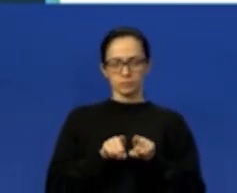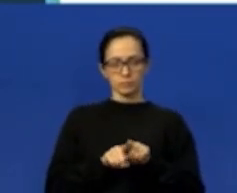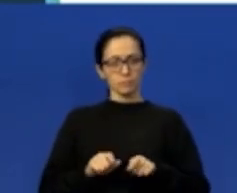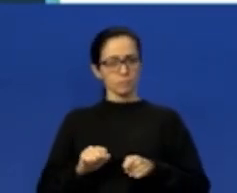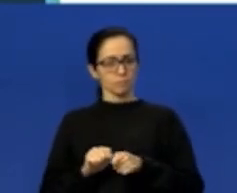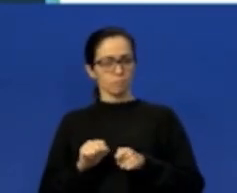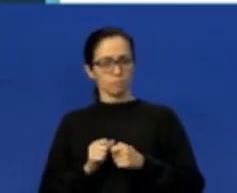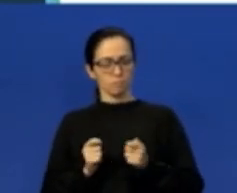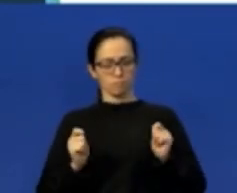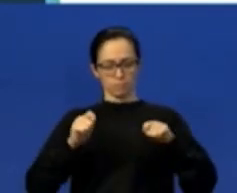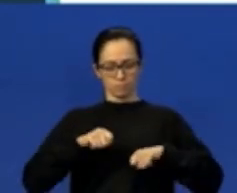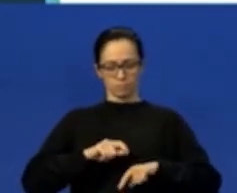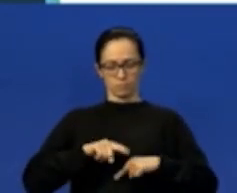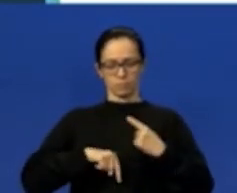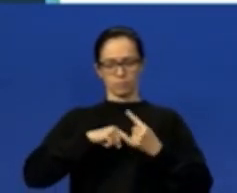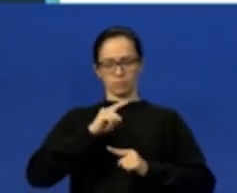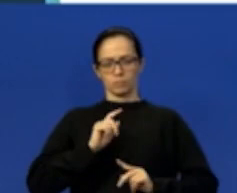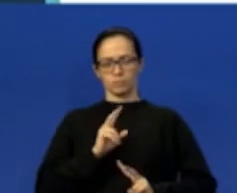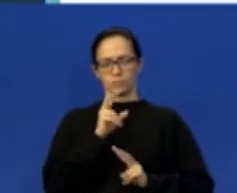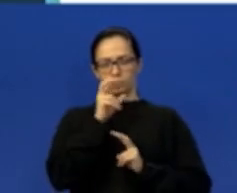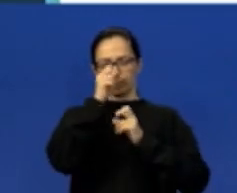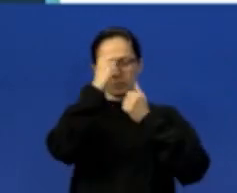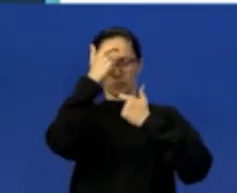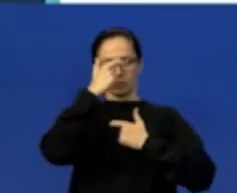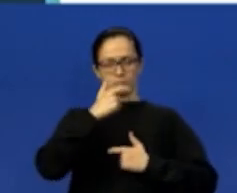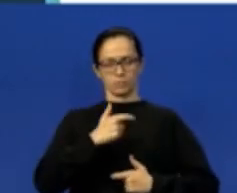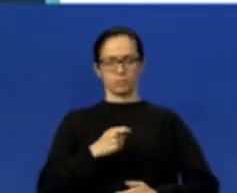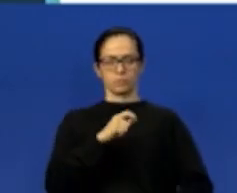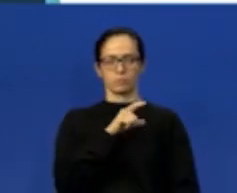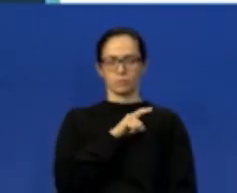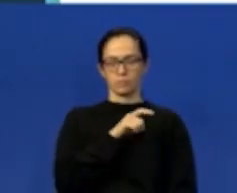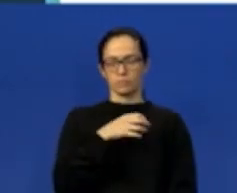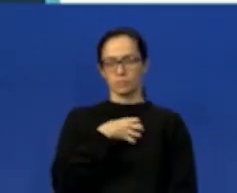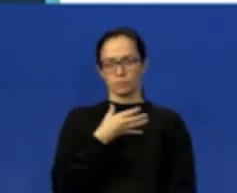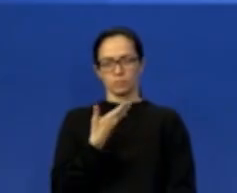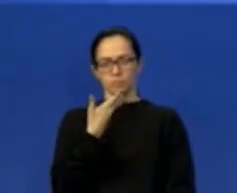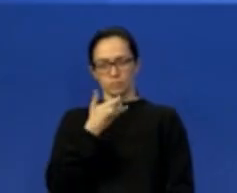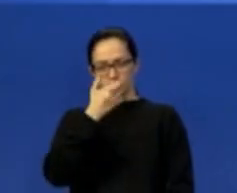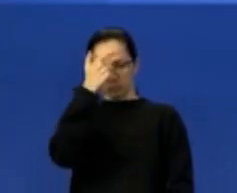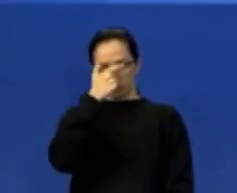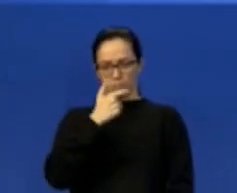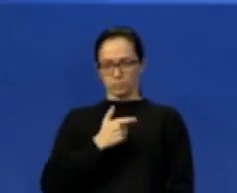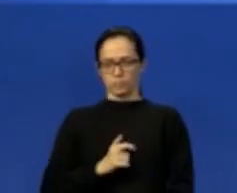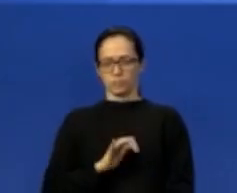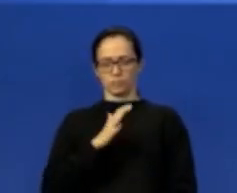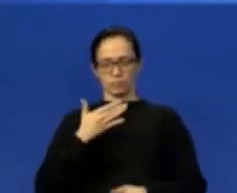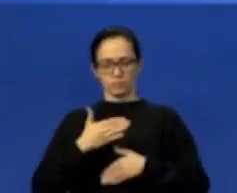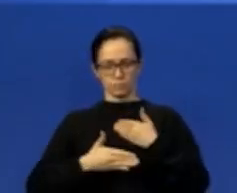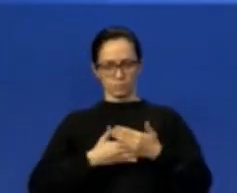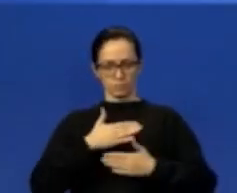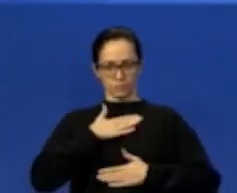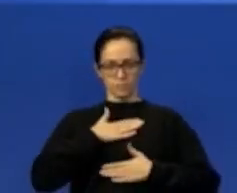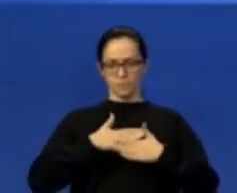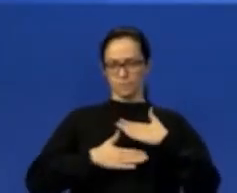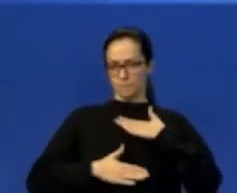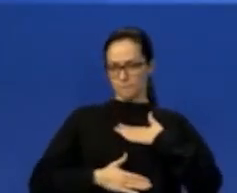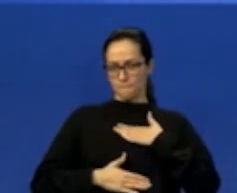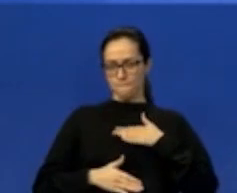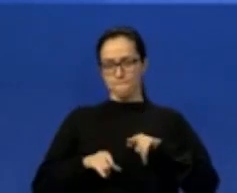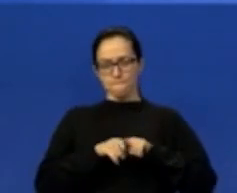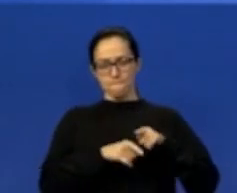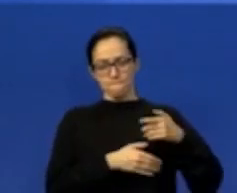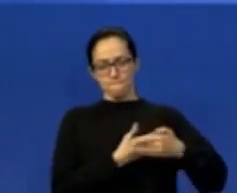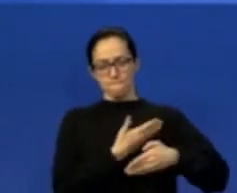velocidade vai trazer potência muscular. Isso daí vai melhorar a sua postura corporal, vai melhorar as suas